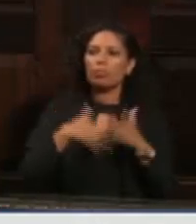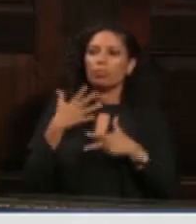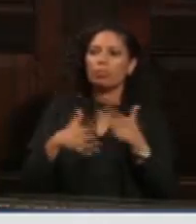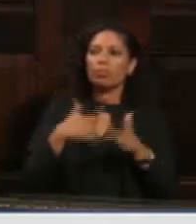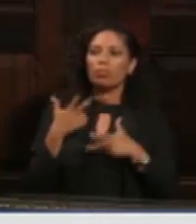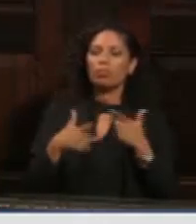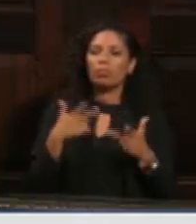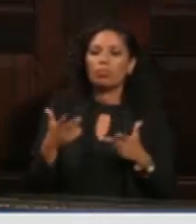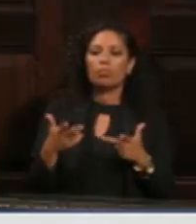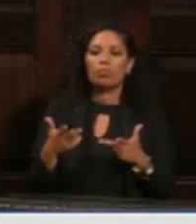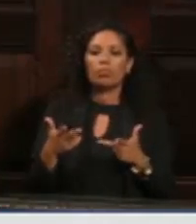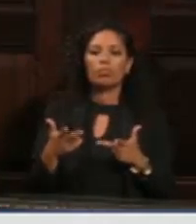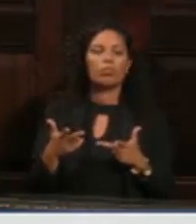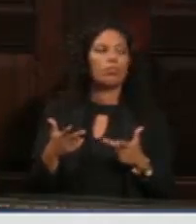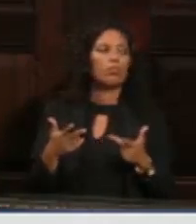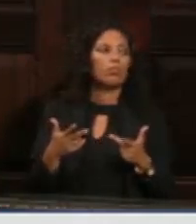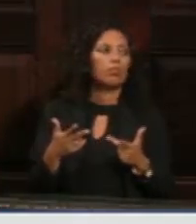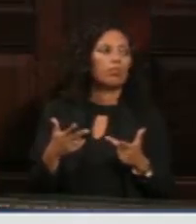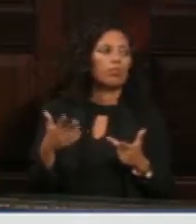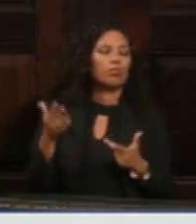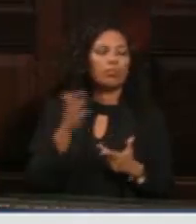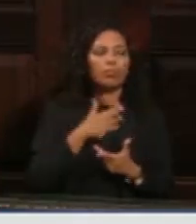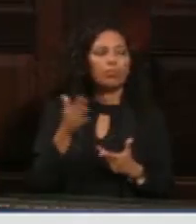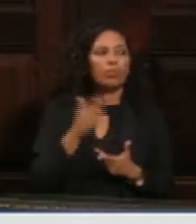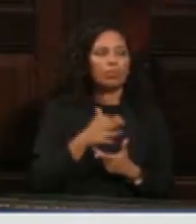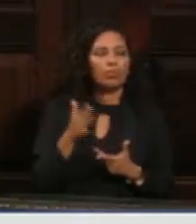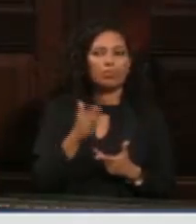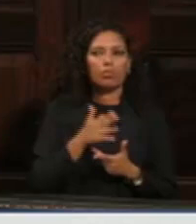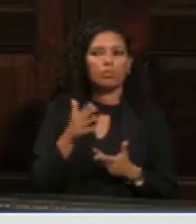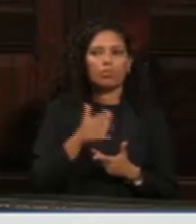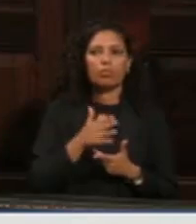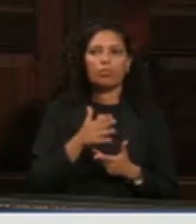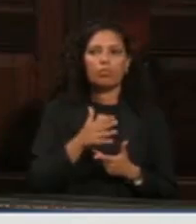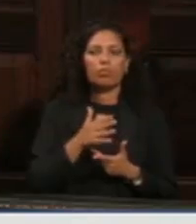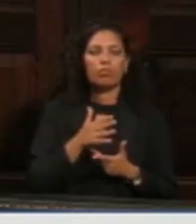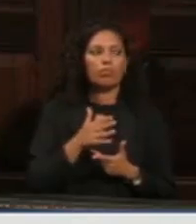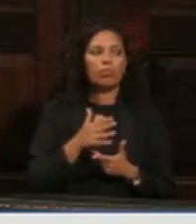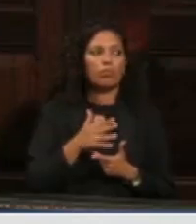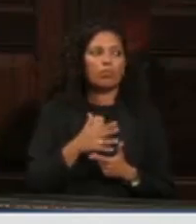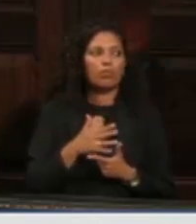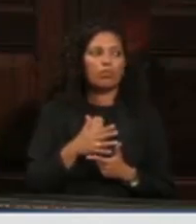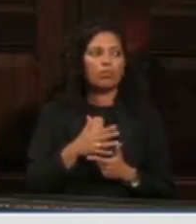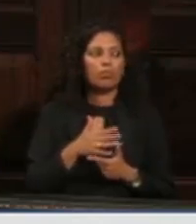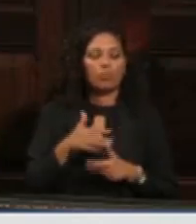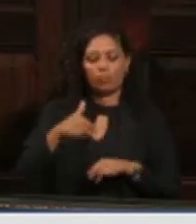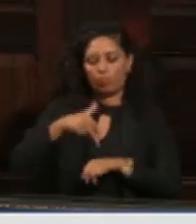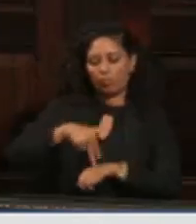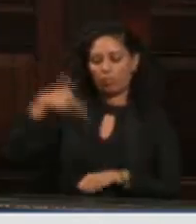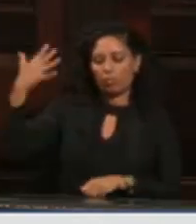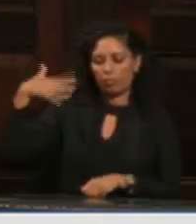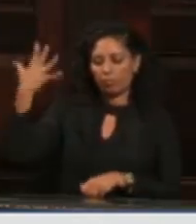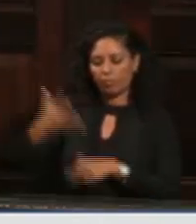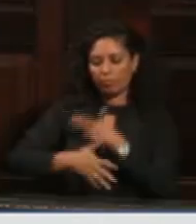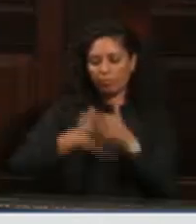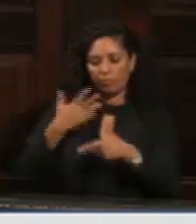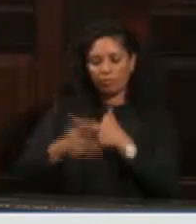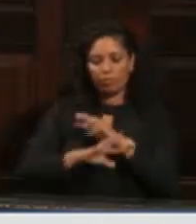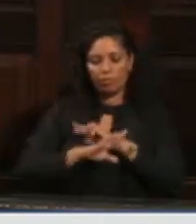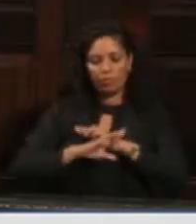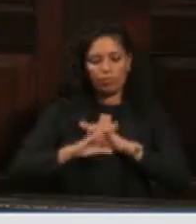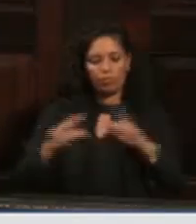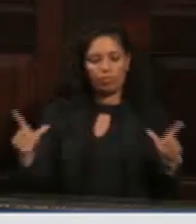nota, sobre, já que foi, o tema foi mencionado aqui na tribuna mais de uma vez, fazer